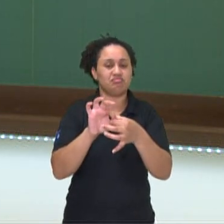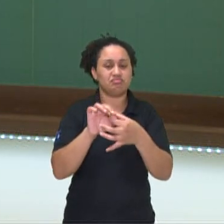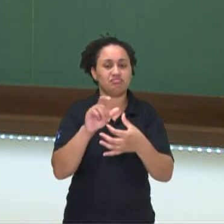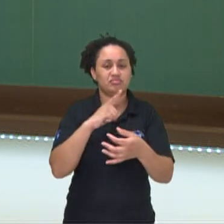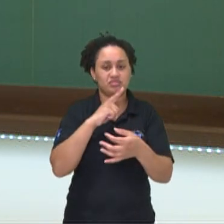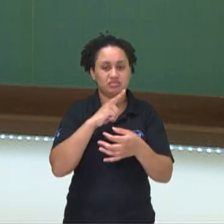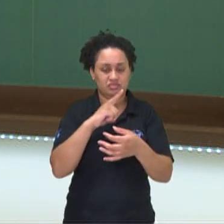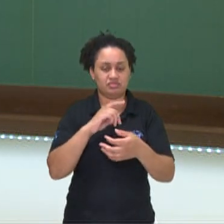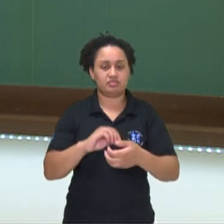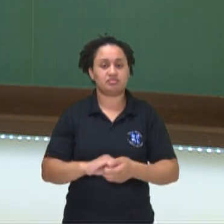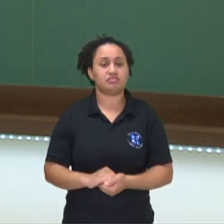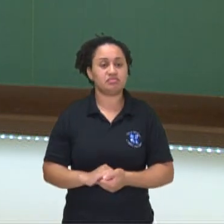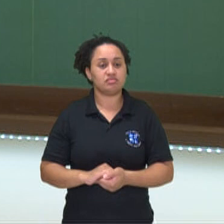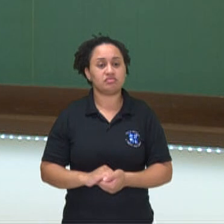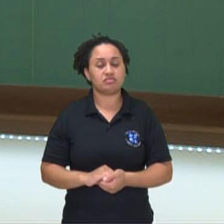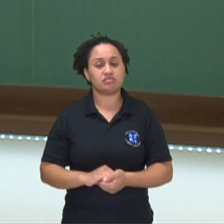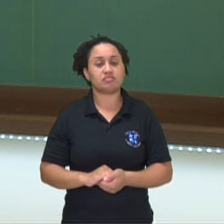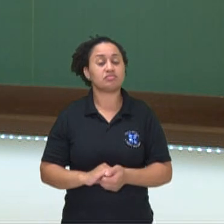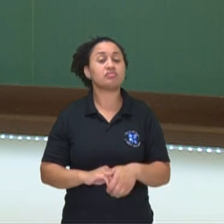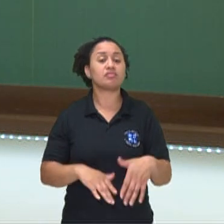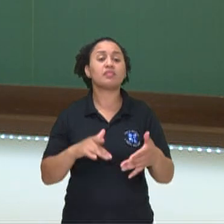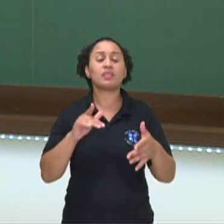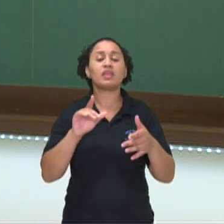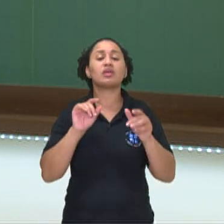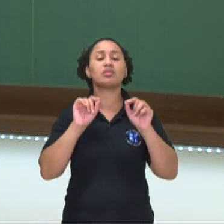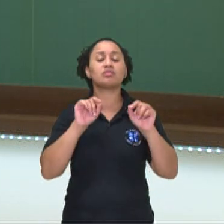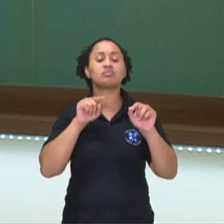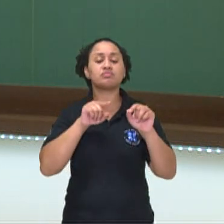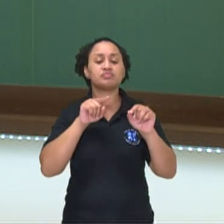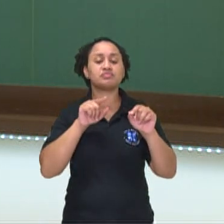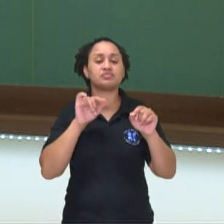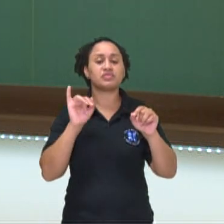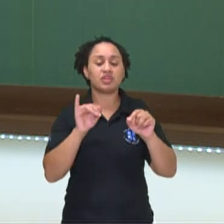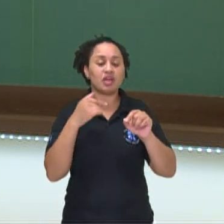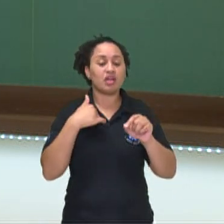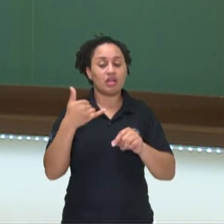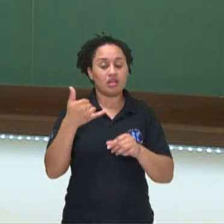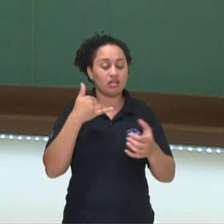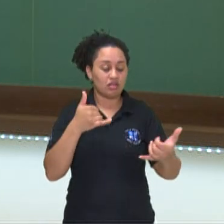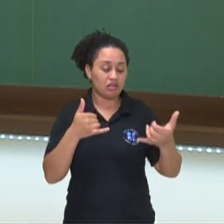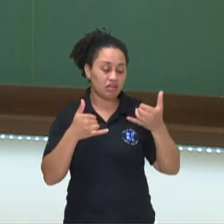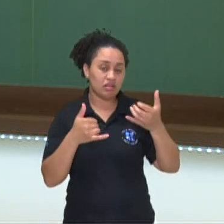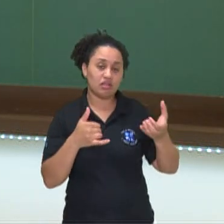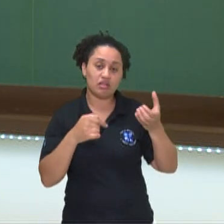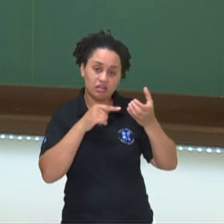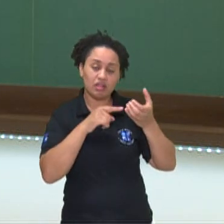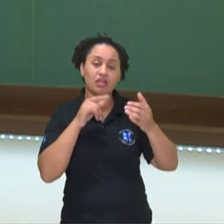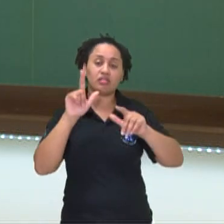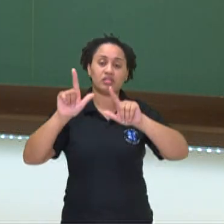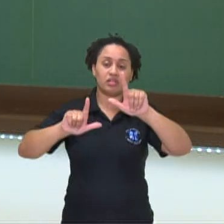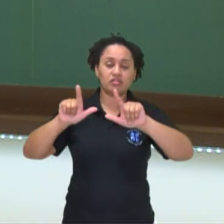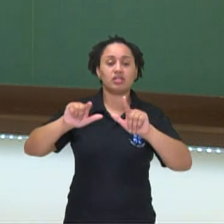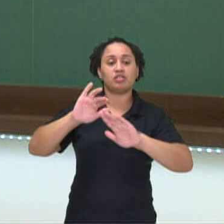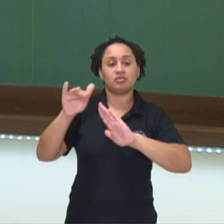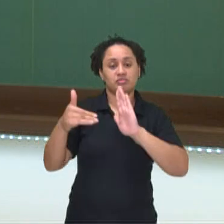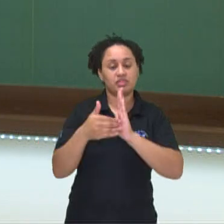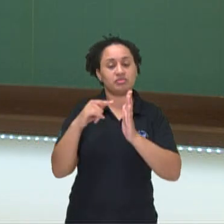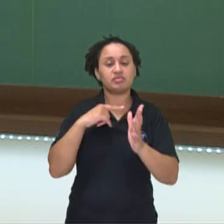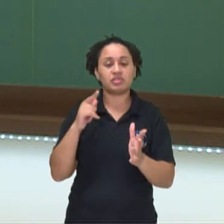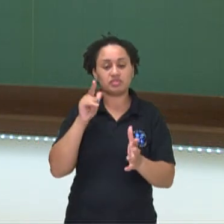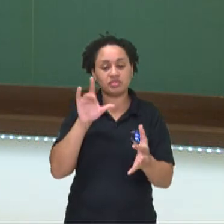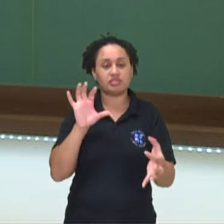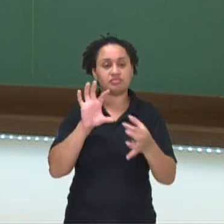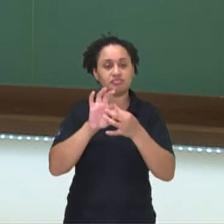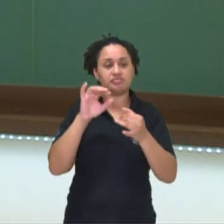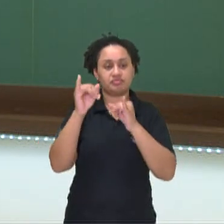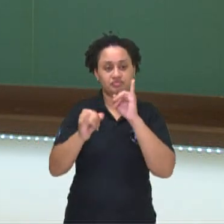interconectados entre si. E isso vale para o seu celular, para a televisão, para todos aqueles equipamentos que estão conectados à